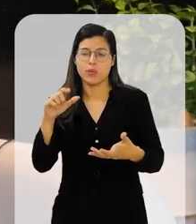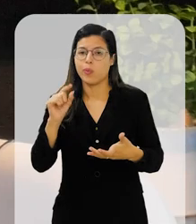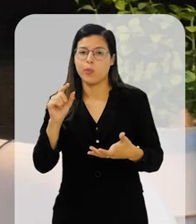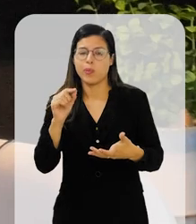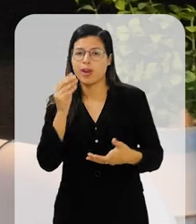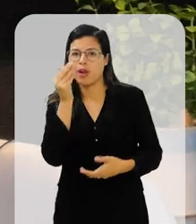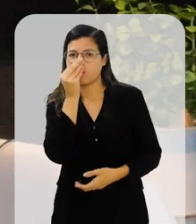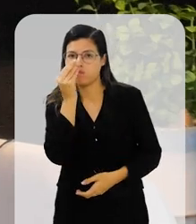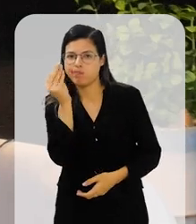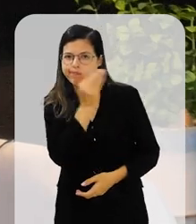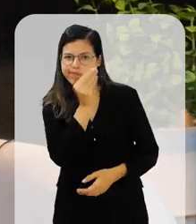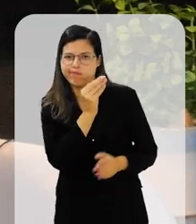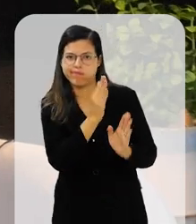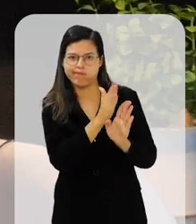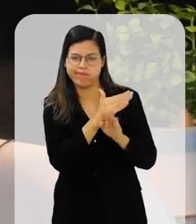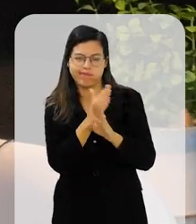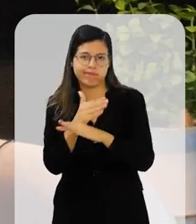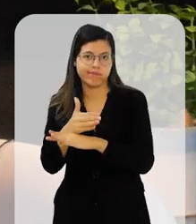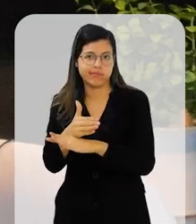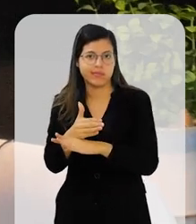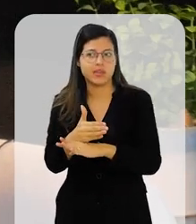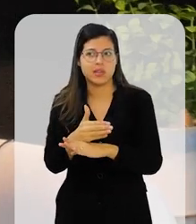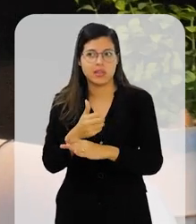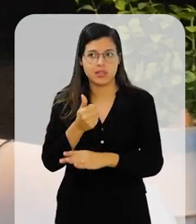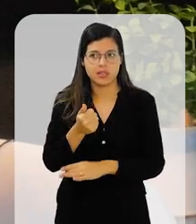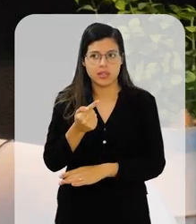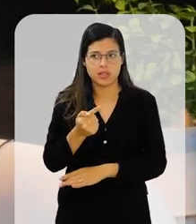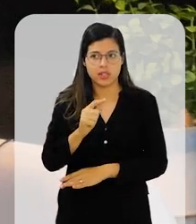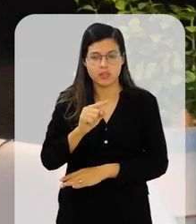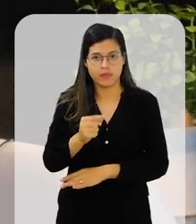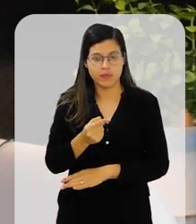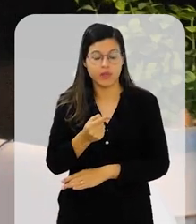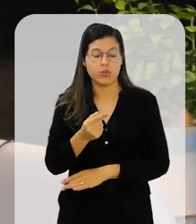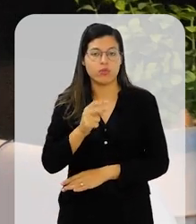estamos com a negligência, né, que é